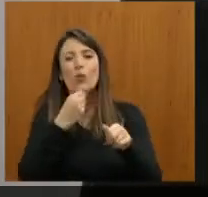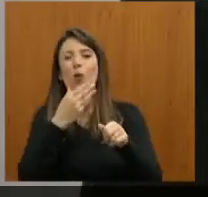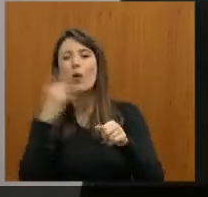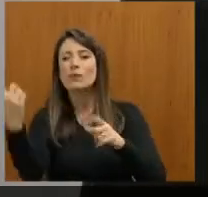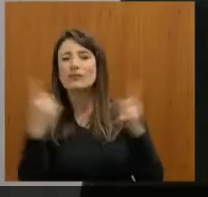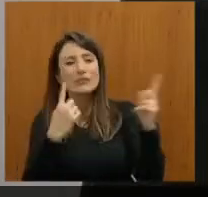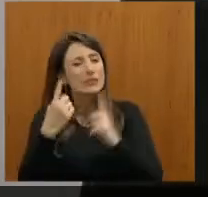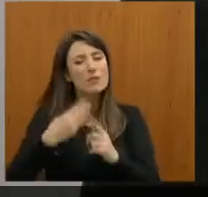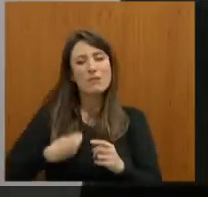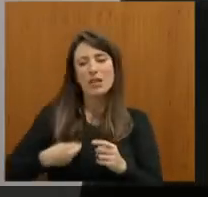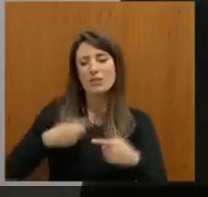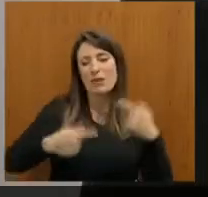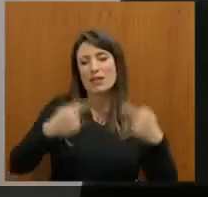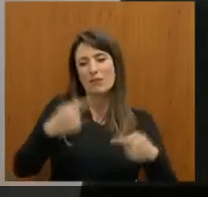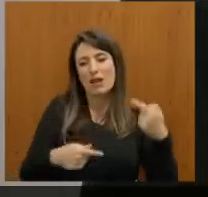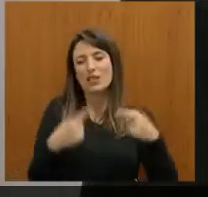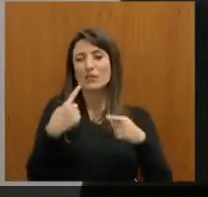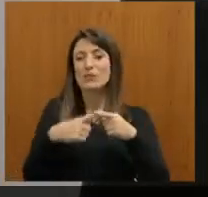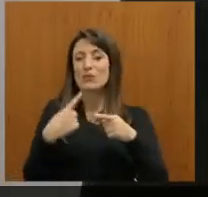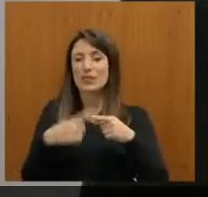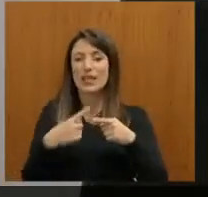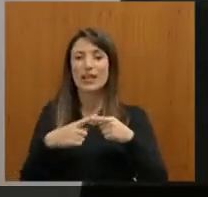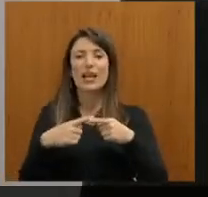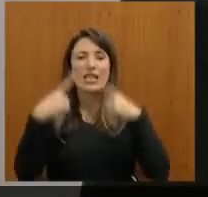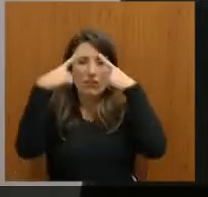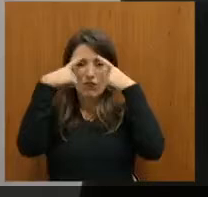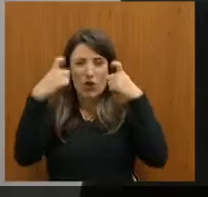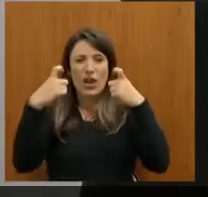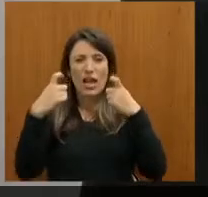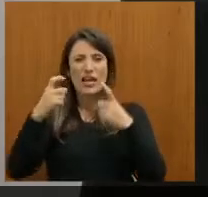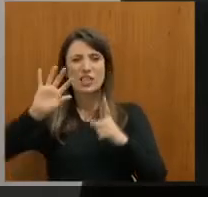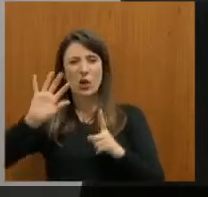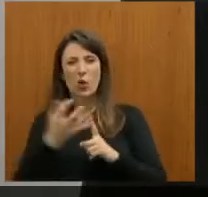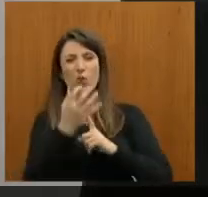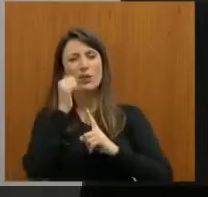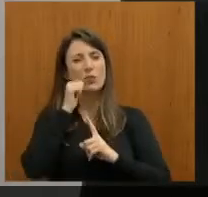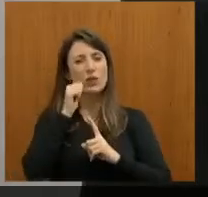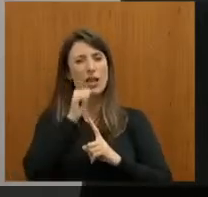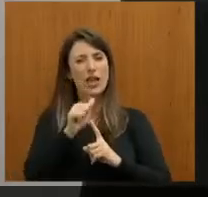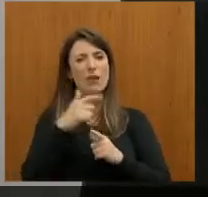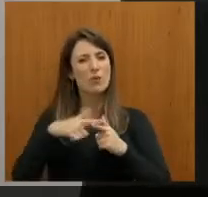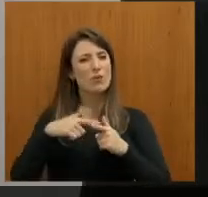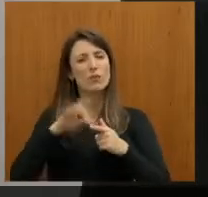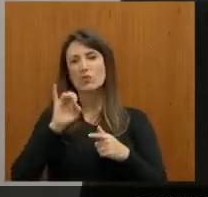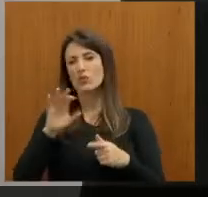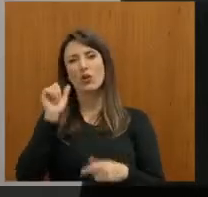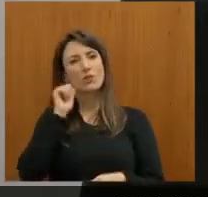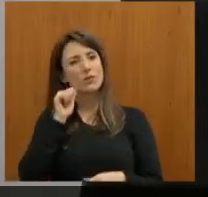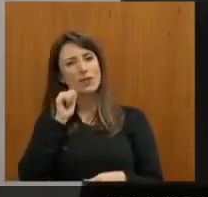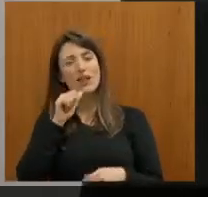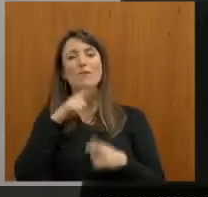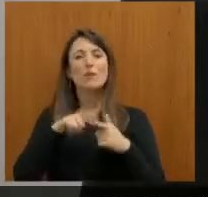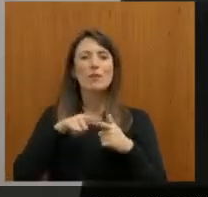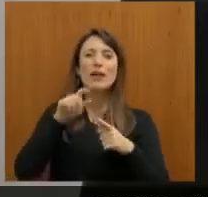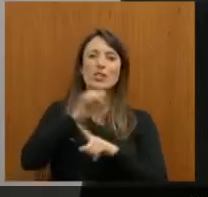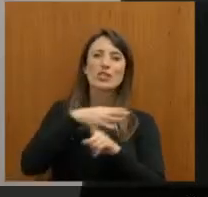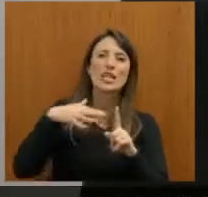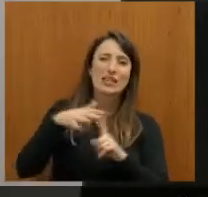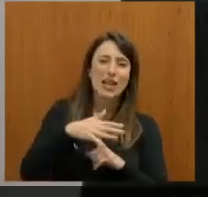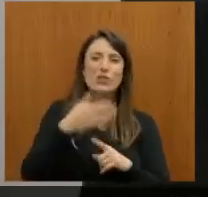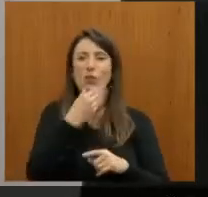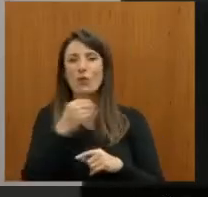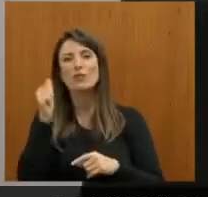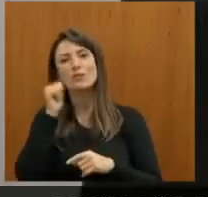a questão da violência contra a mulher não é uma questão só das mulheres é uma questão de toda a sociedade homens e mulheres a Doutora